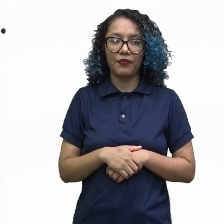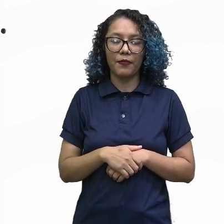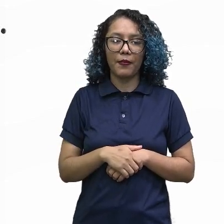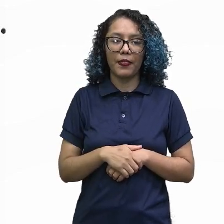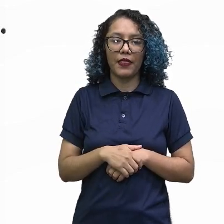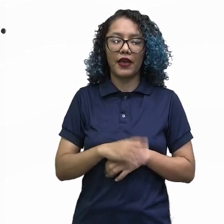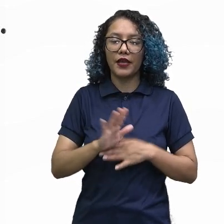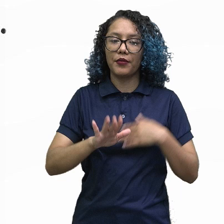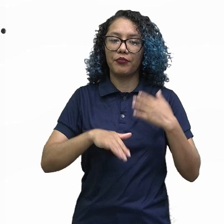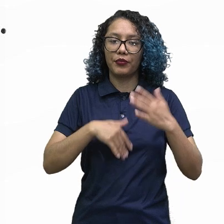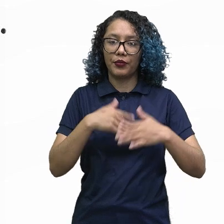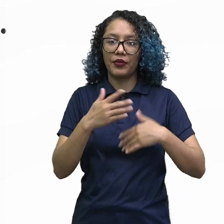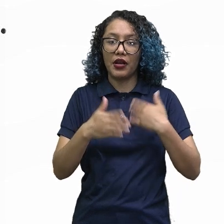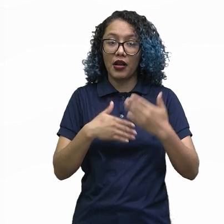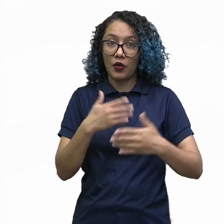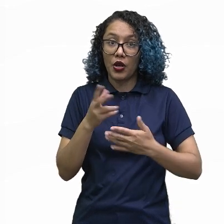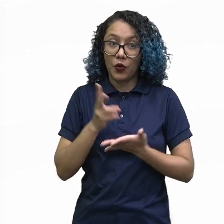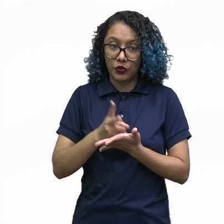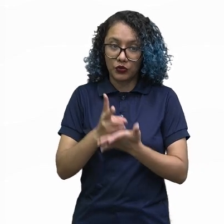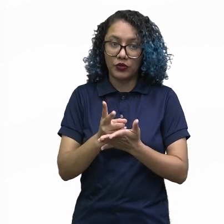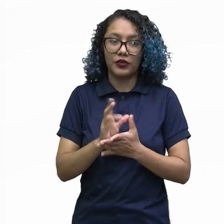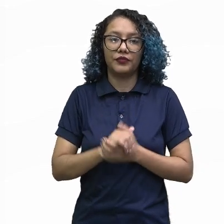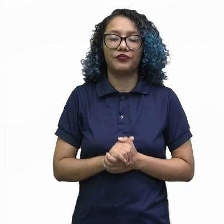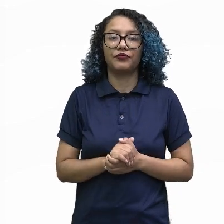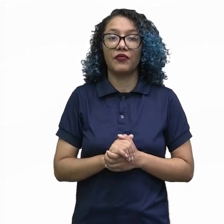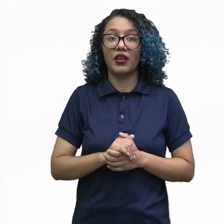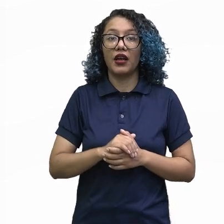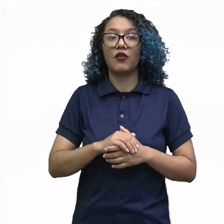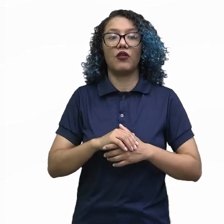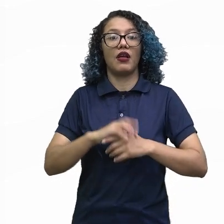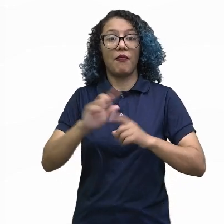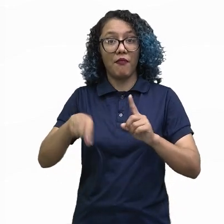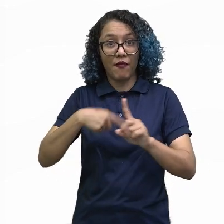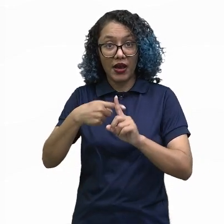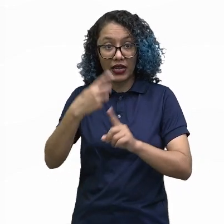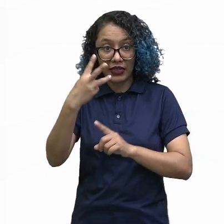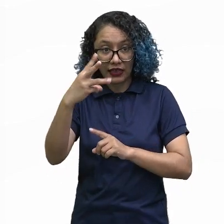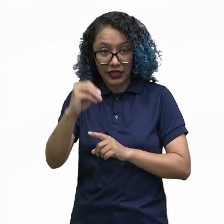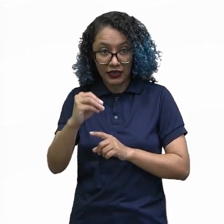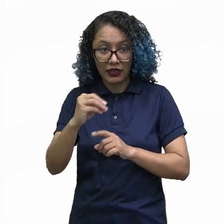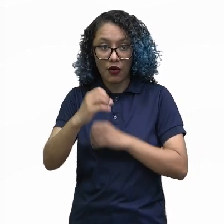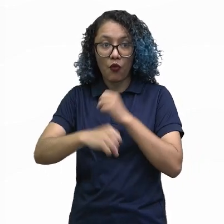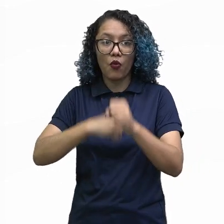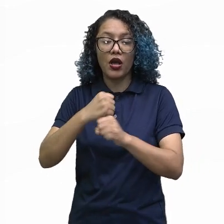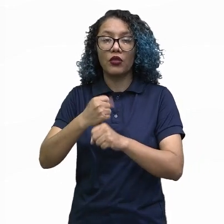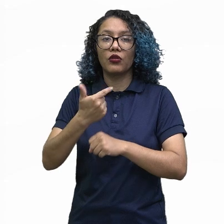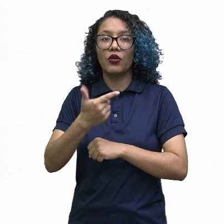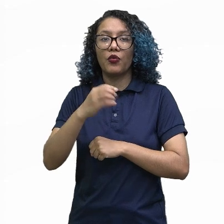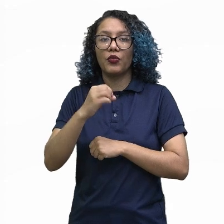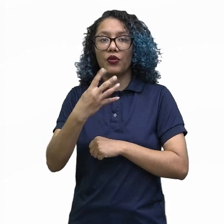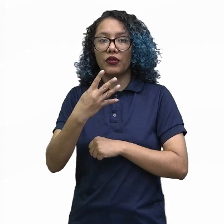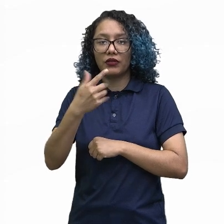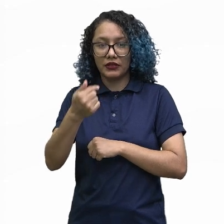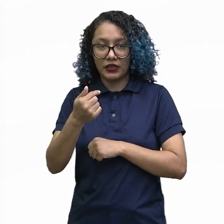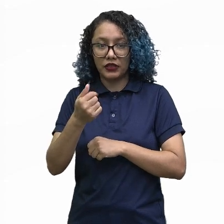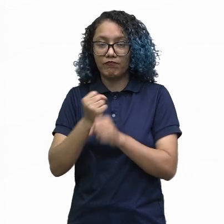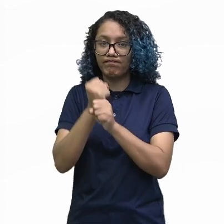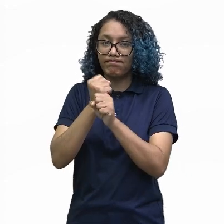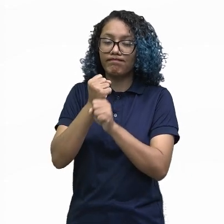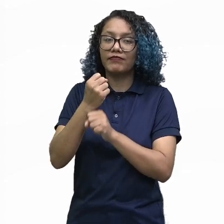unidades. Agora, a gente vai avançar mais 30 anos. Isso, agora em 2047, ou seja, 60 anos depois, né?